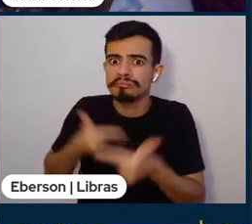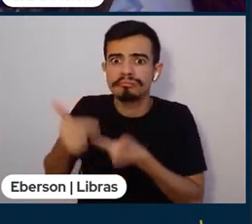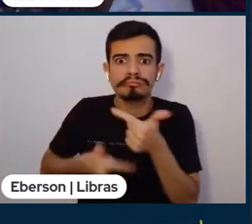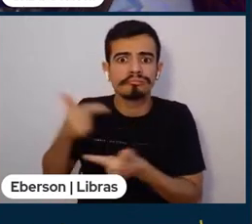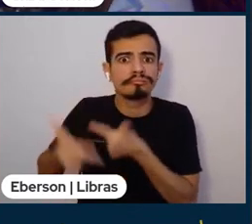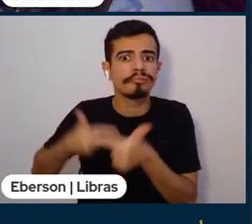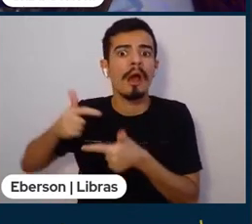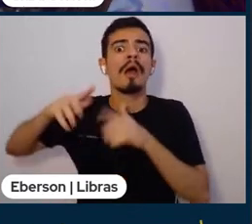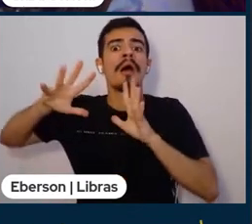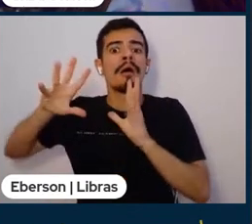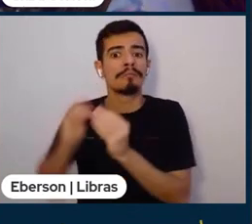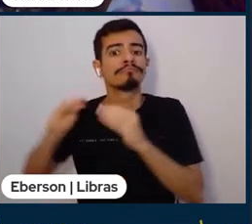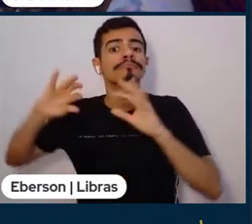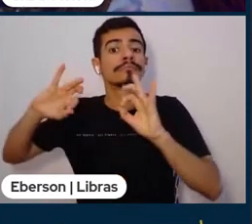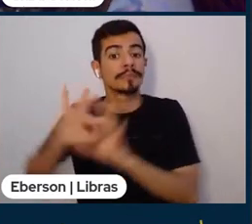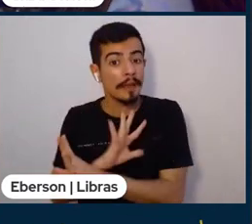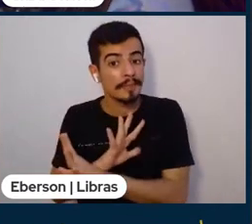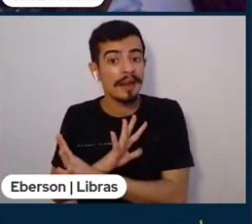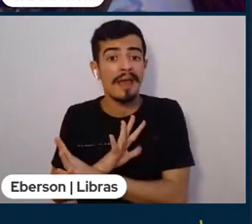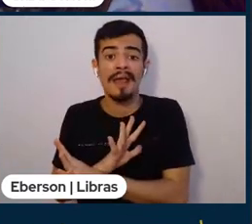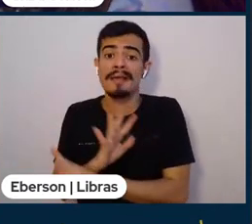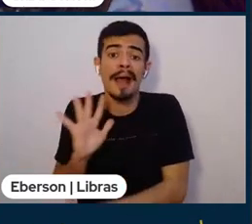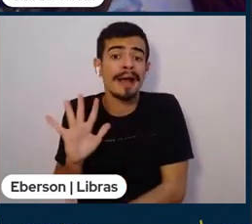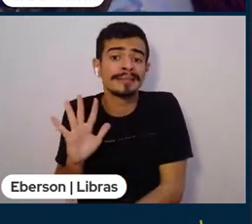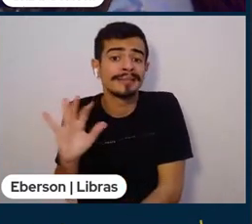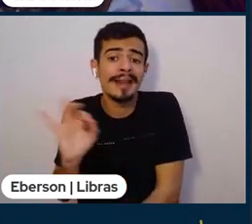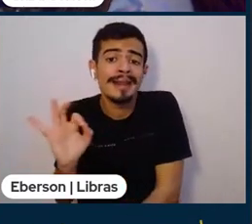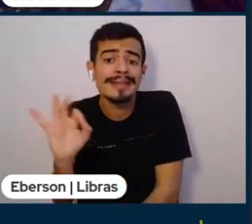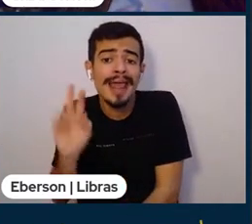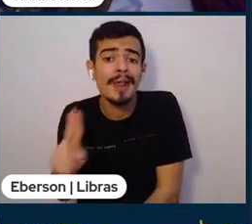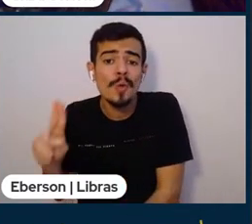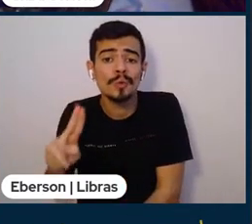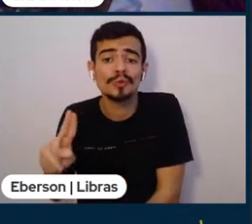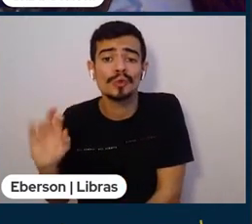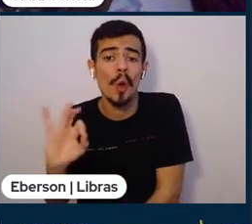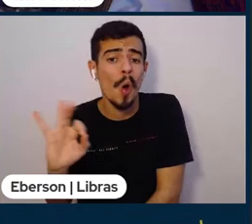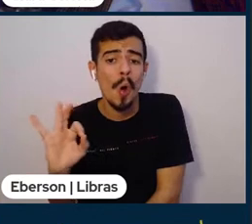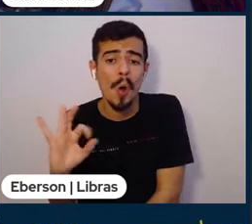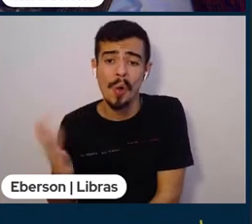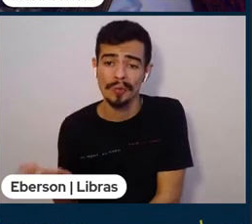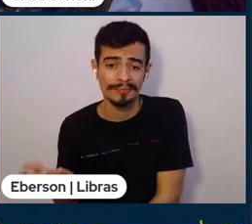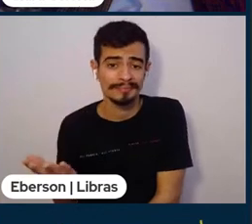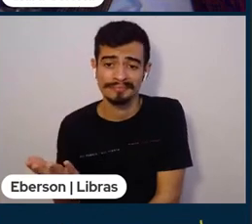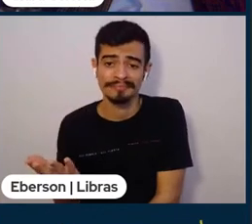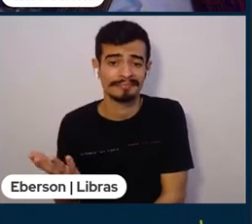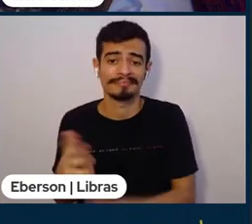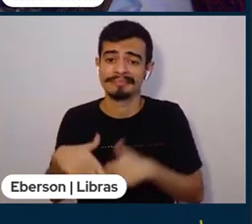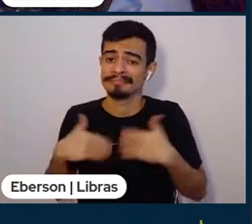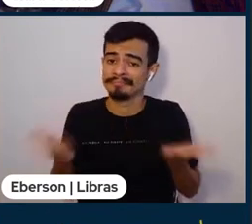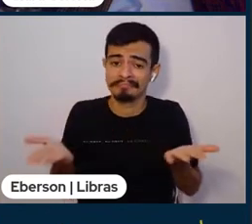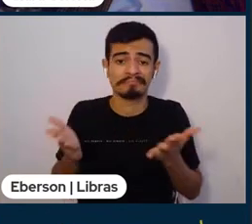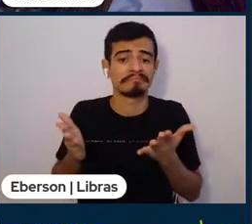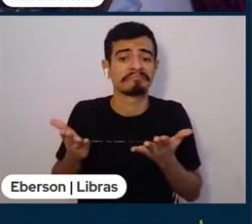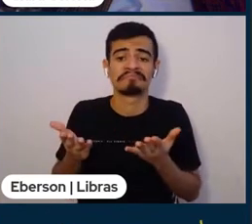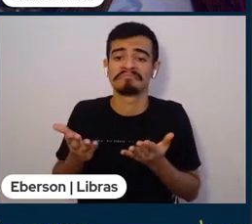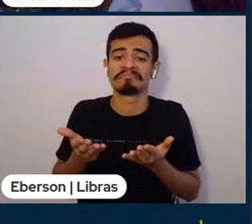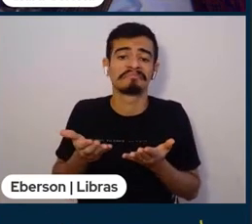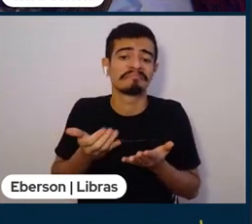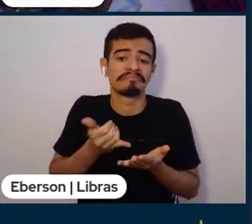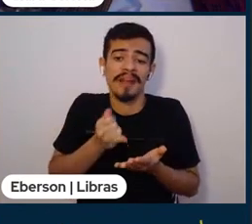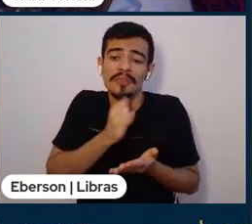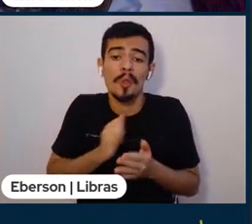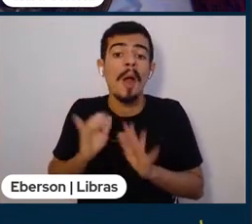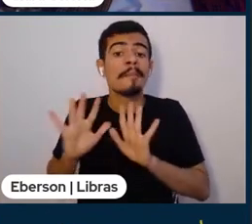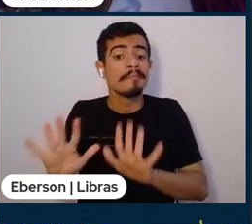ele e deu que ninguém usou. Não vendemos para nenhum cliente. Morreu, sabe? Mas a